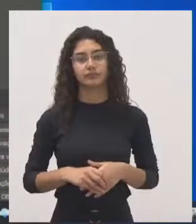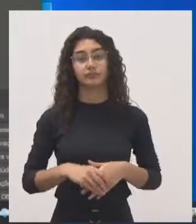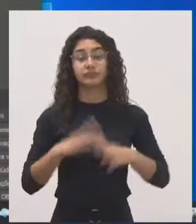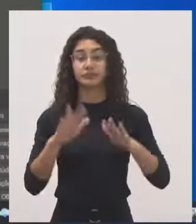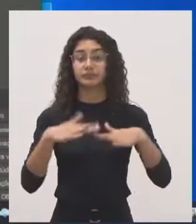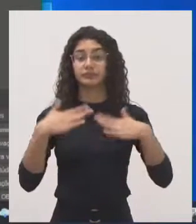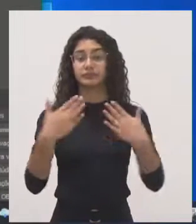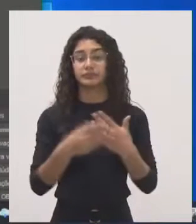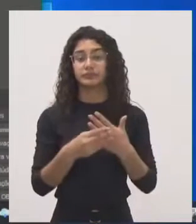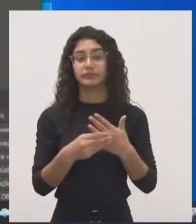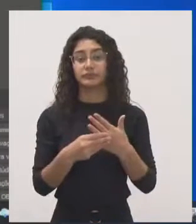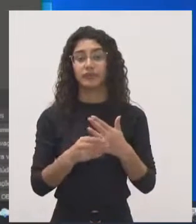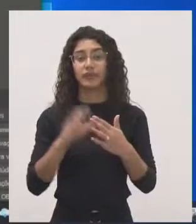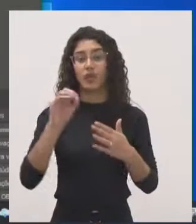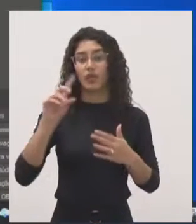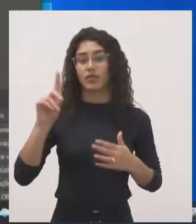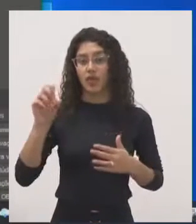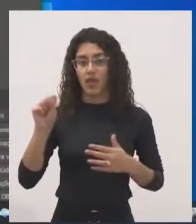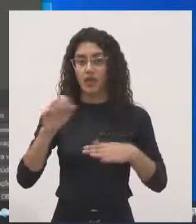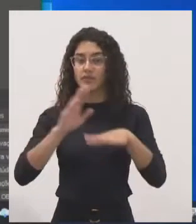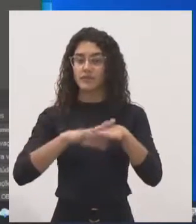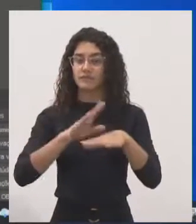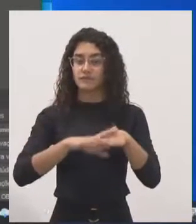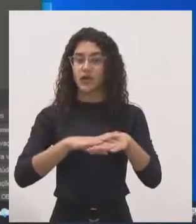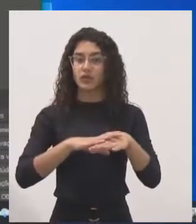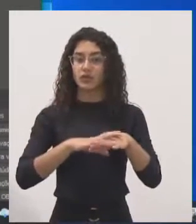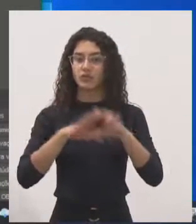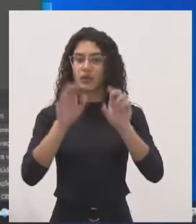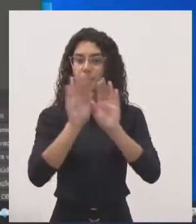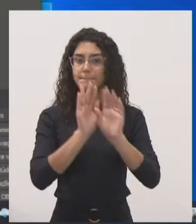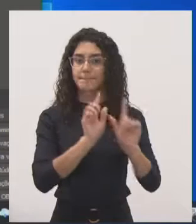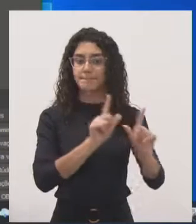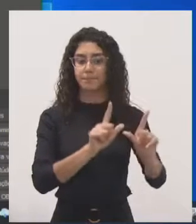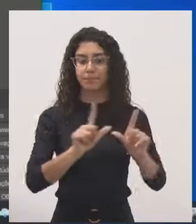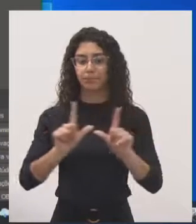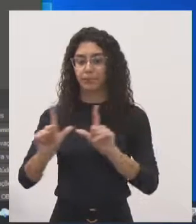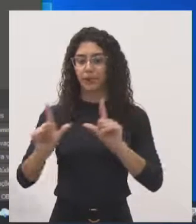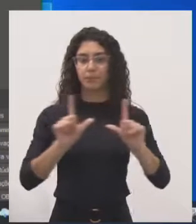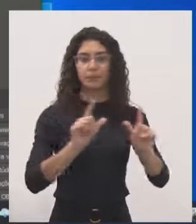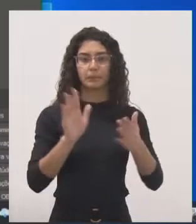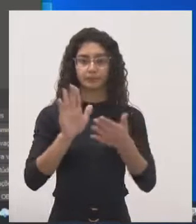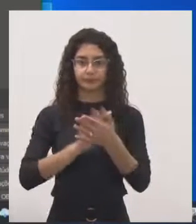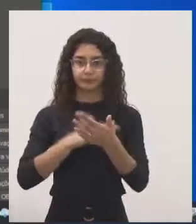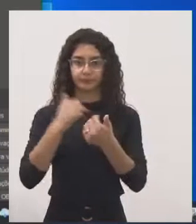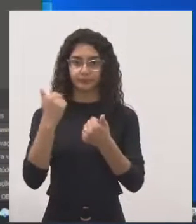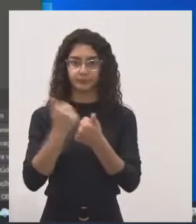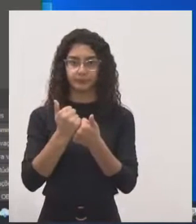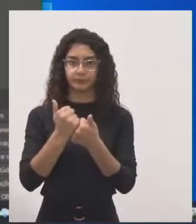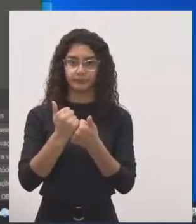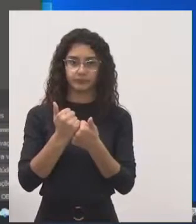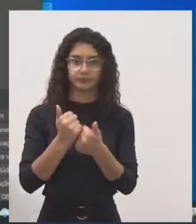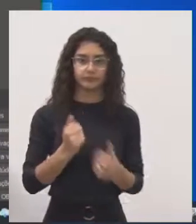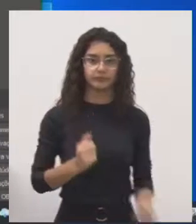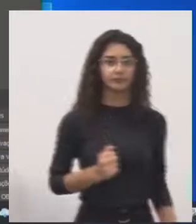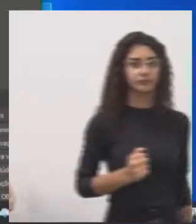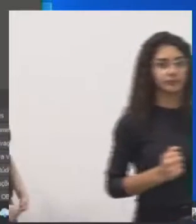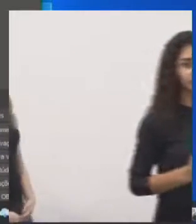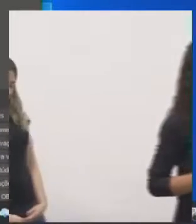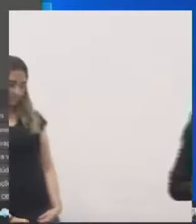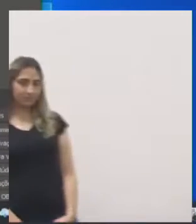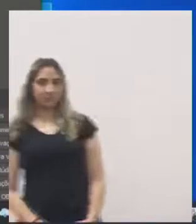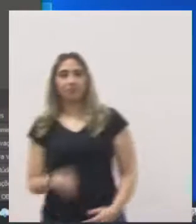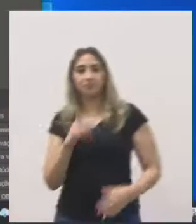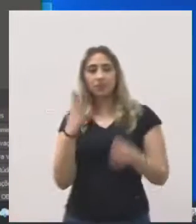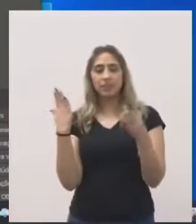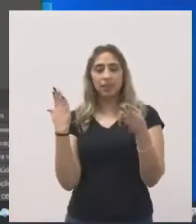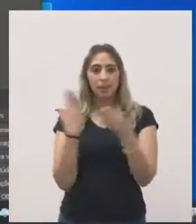Pessoal, o OBS, ele funciona com cenas. Então, cenas é como se fosse uma pasta. E dentro dessa